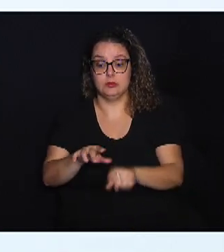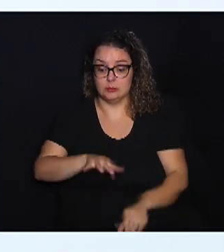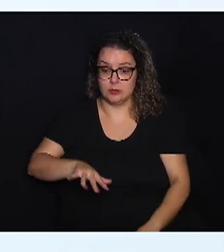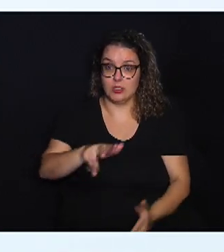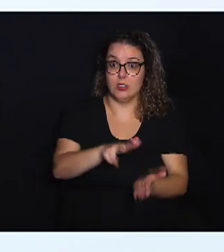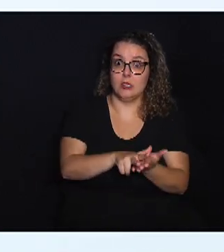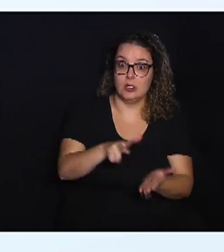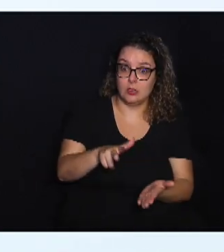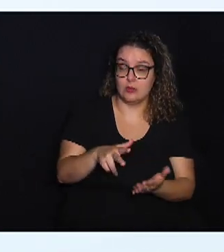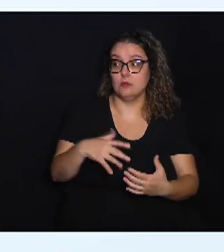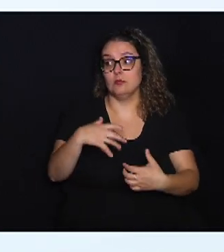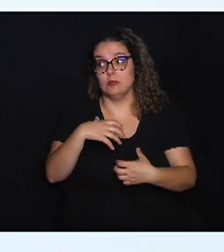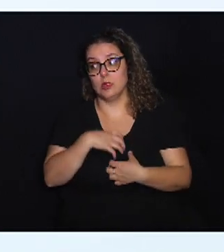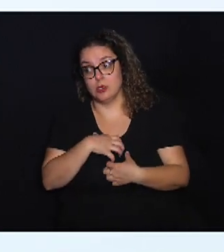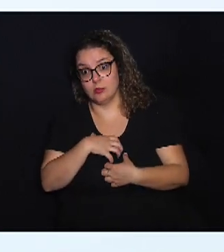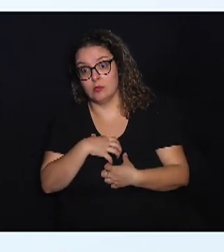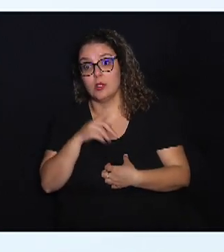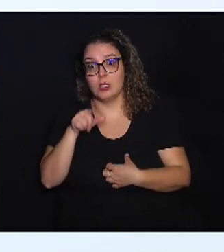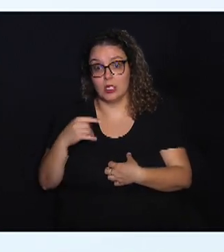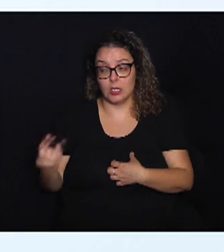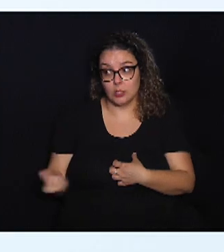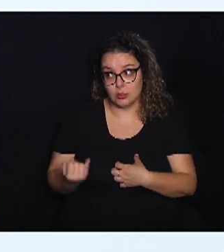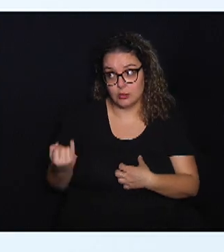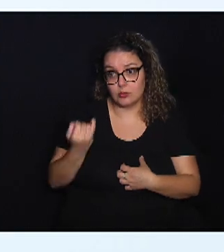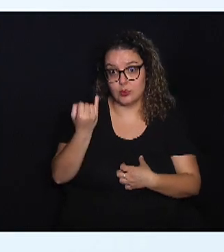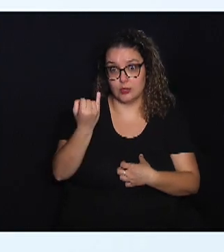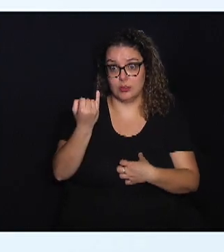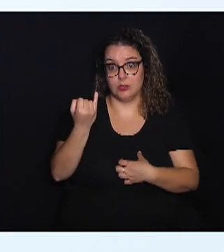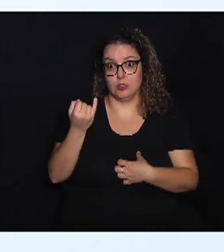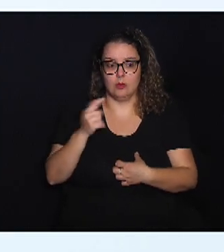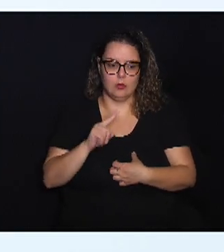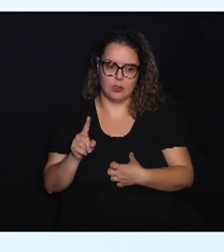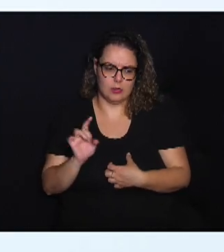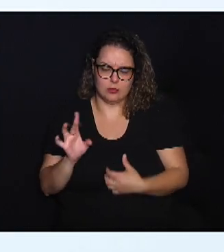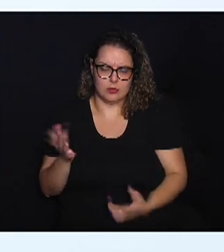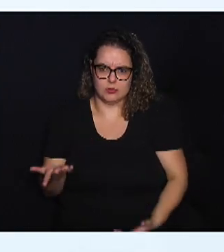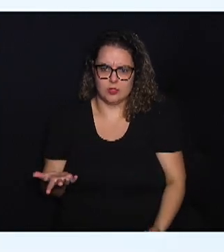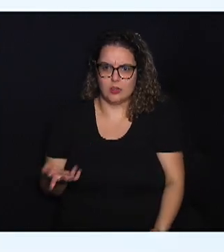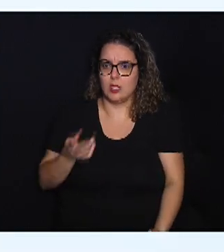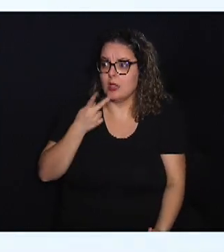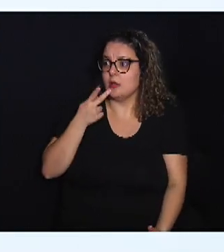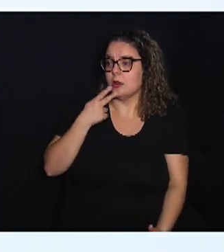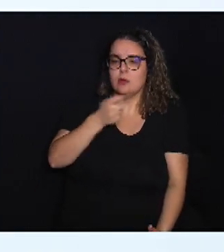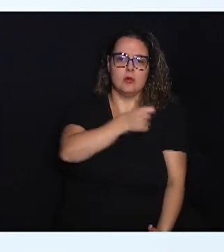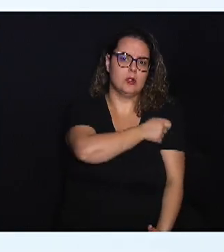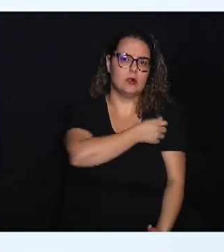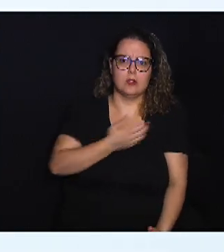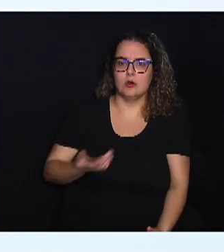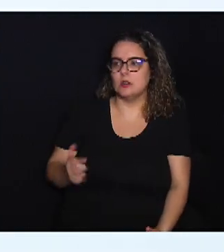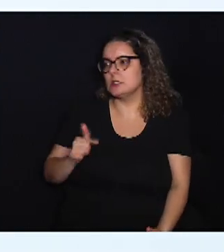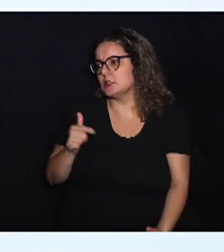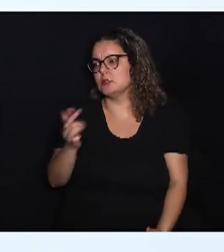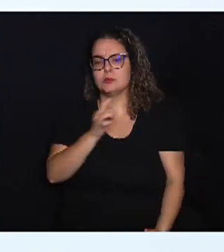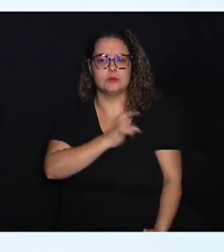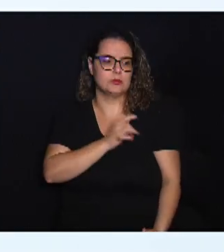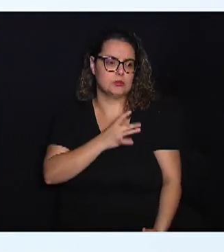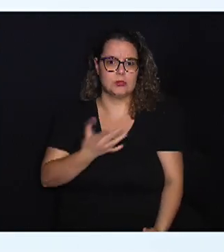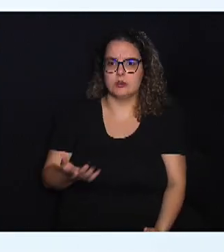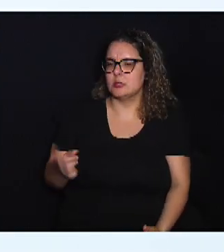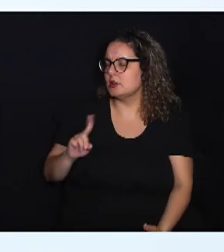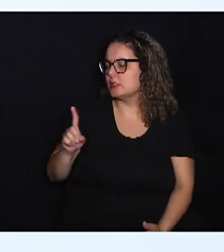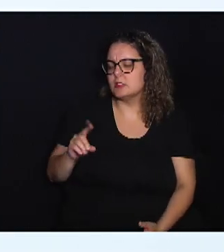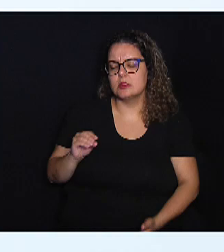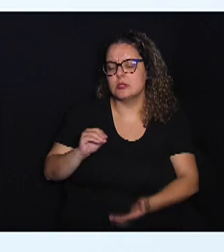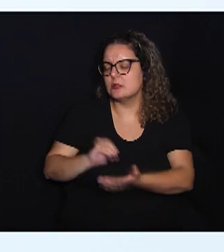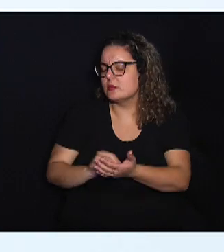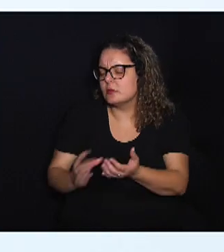regulação emocional. Isso é importantíssimo, porque não adianta falar para o aluno: não tenha medo, não fique inseguro. Ele vai